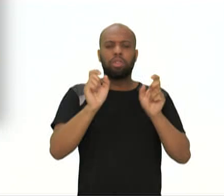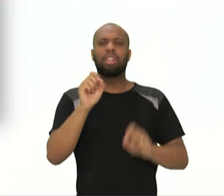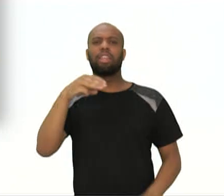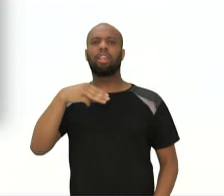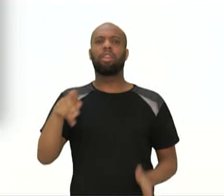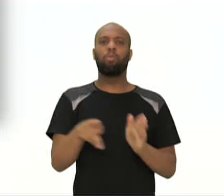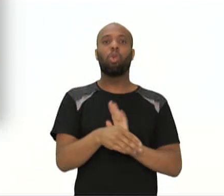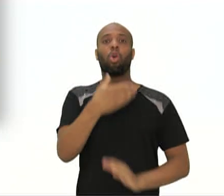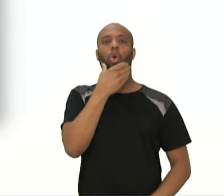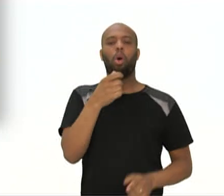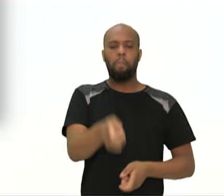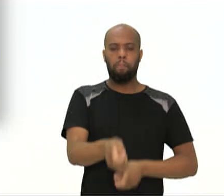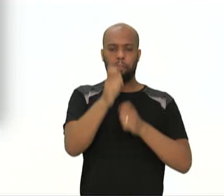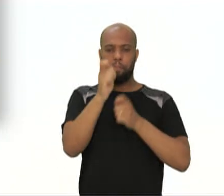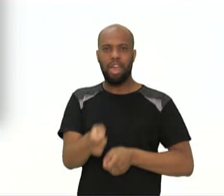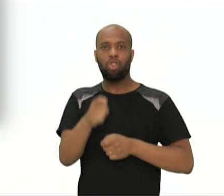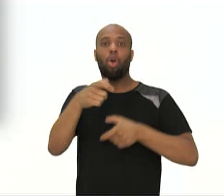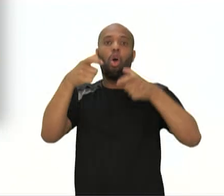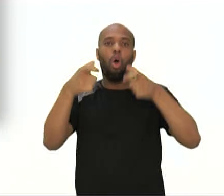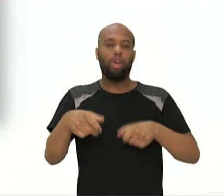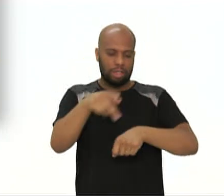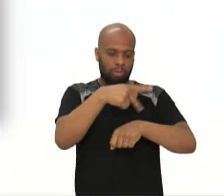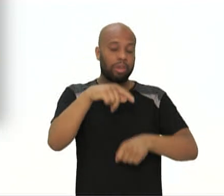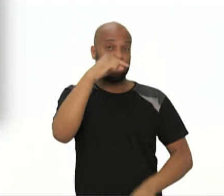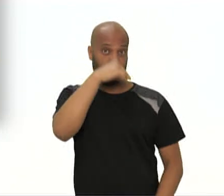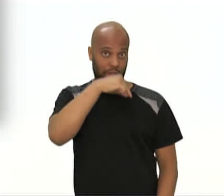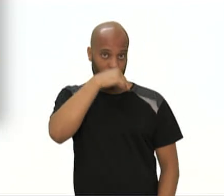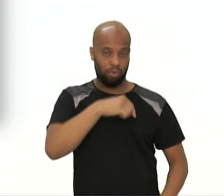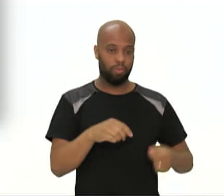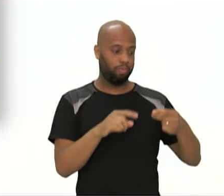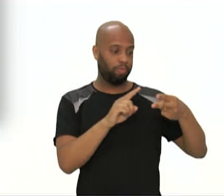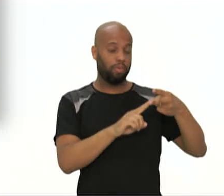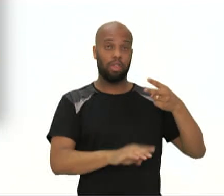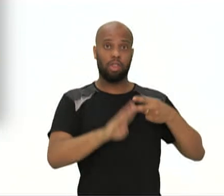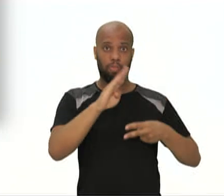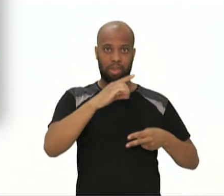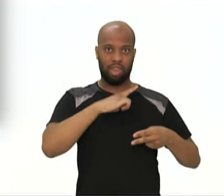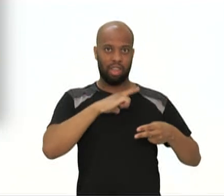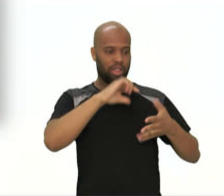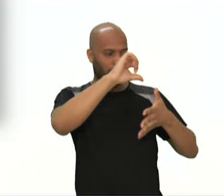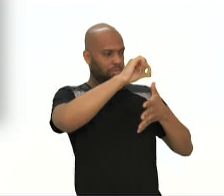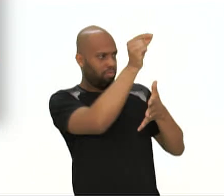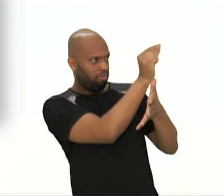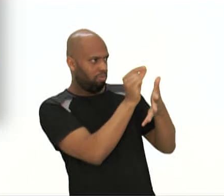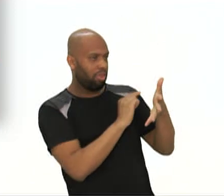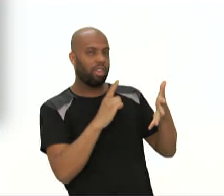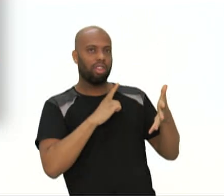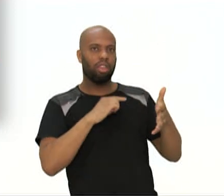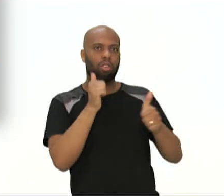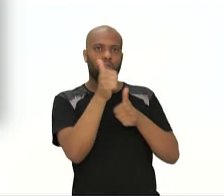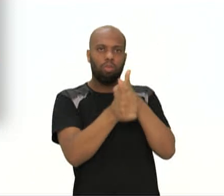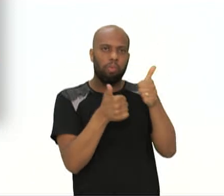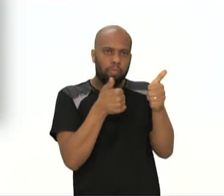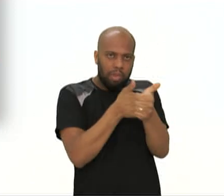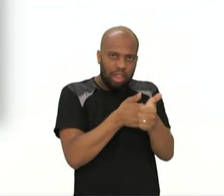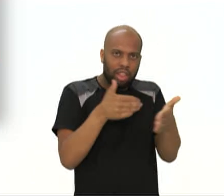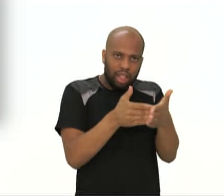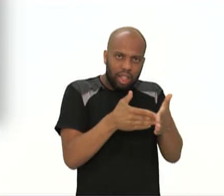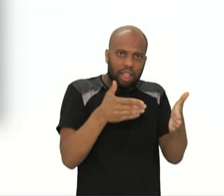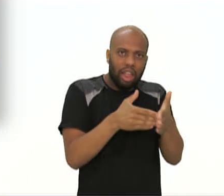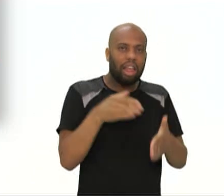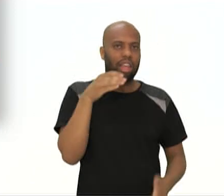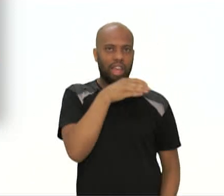por pescadores da costa norte do Peru. Letra B. A Cordilheira do Himalaia, que atua como barreira geológica das massas